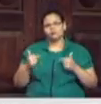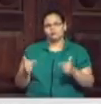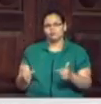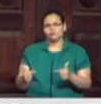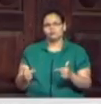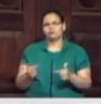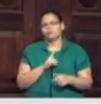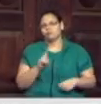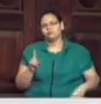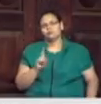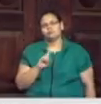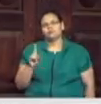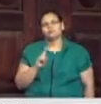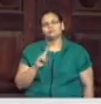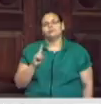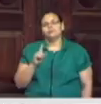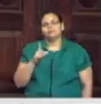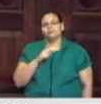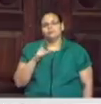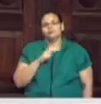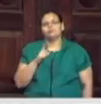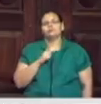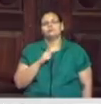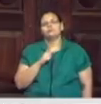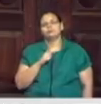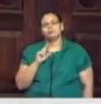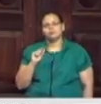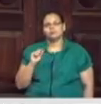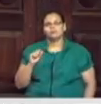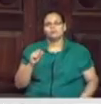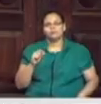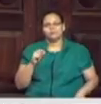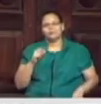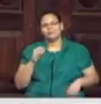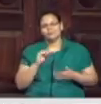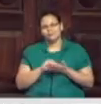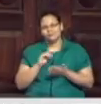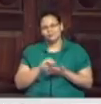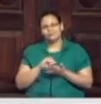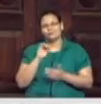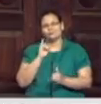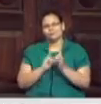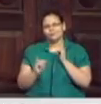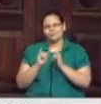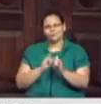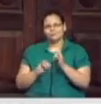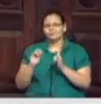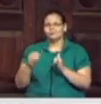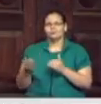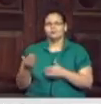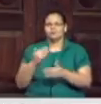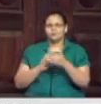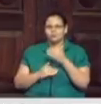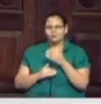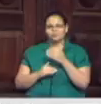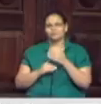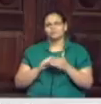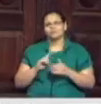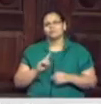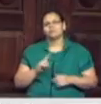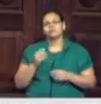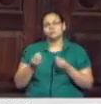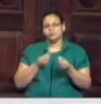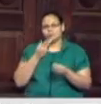não temos aí uma situação de desinformação ou então de retroceder. Temos que, como